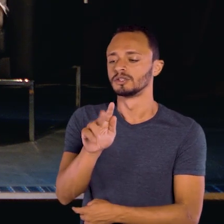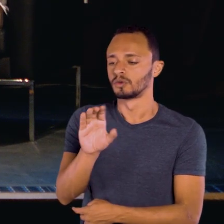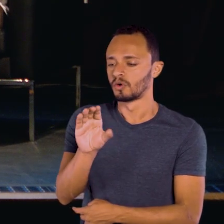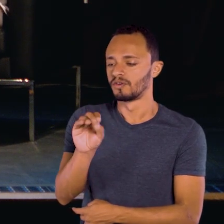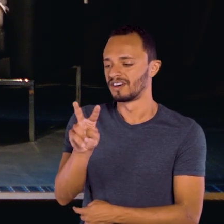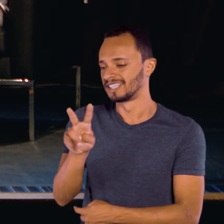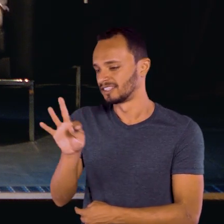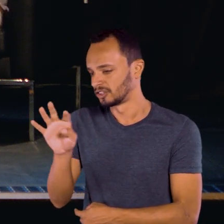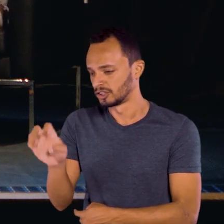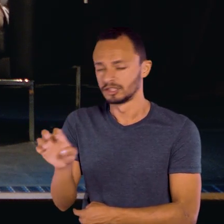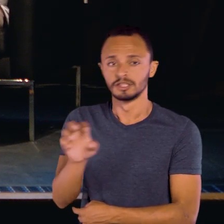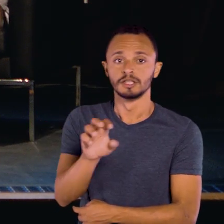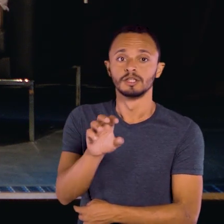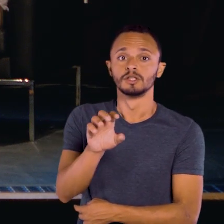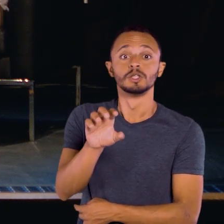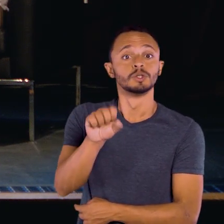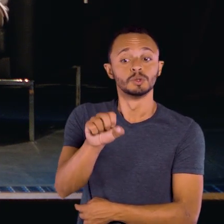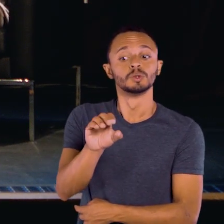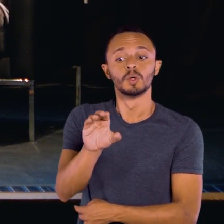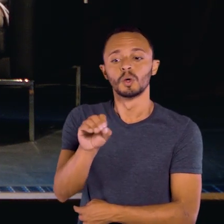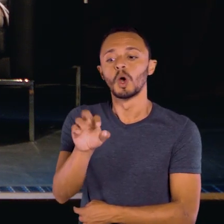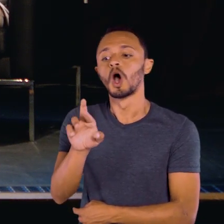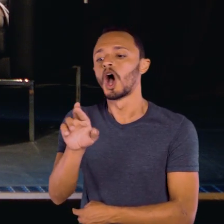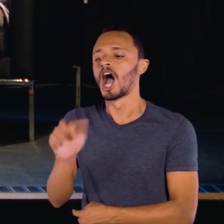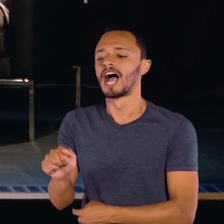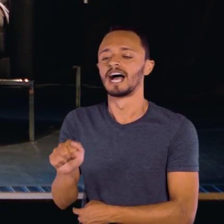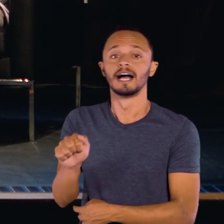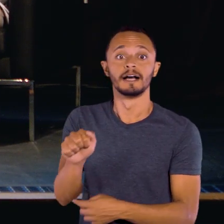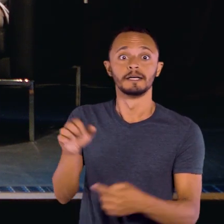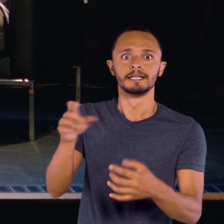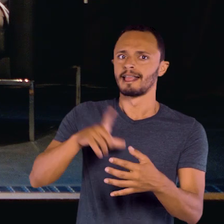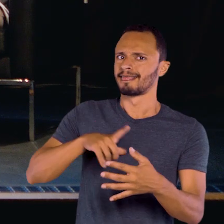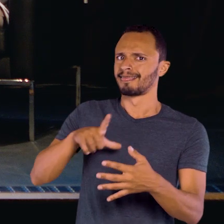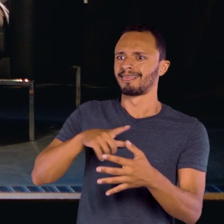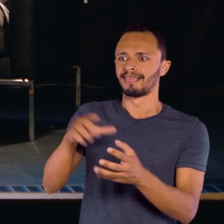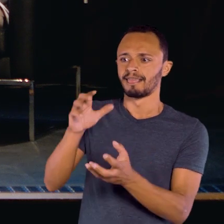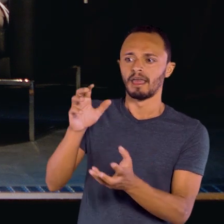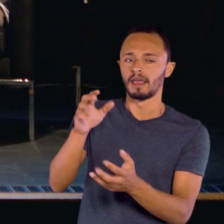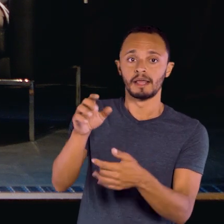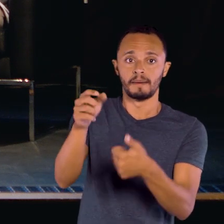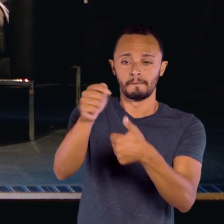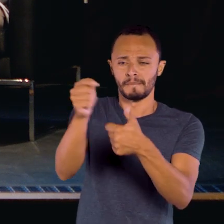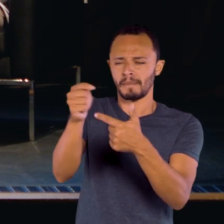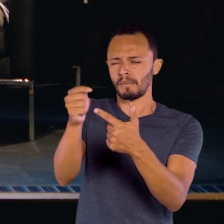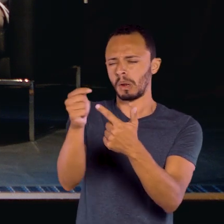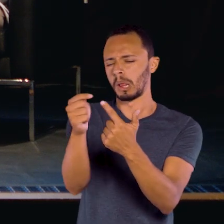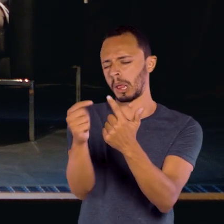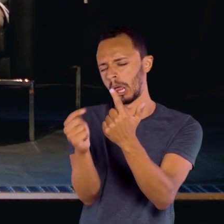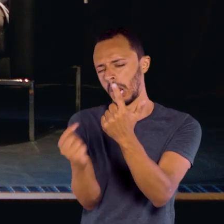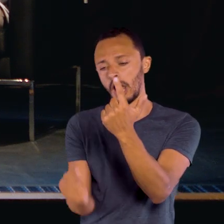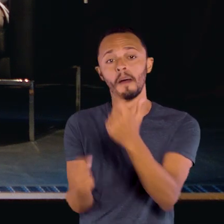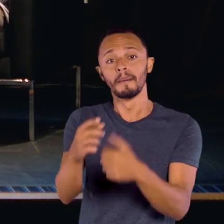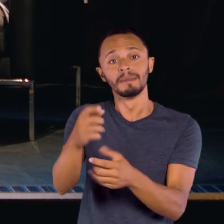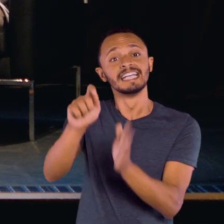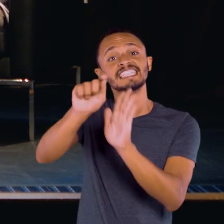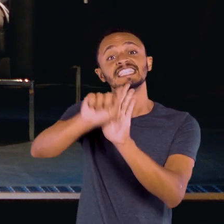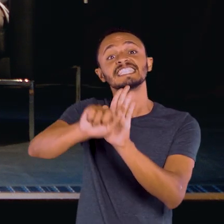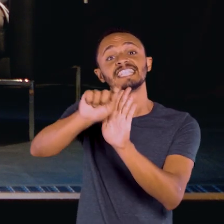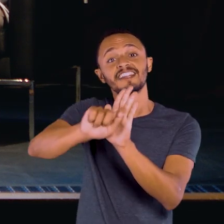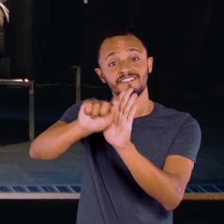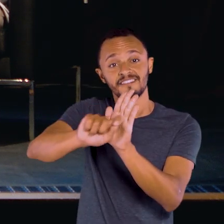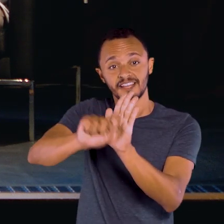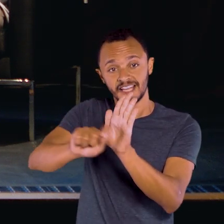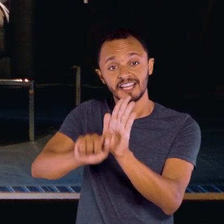Gicovante, Rodrigo Santos e a Socorro Cioli. Então, é um time incrível. E aí o Moutinho promoveu a Corrida